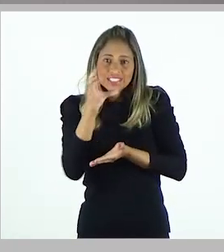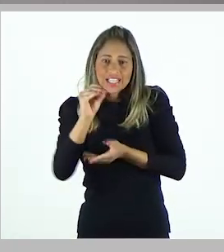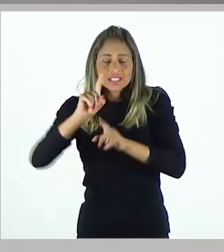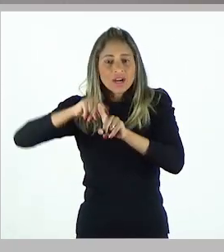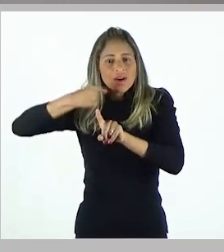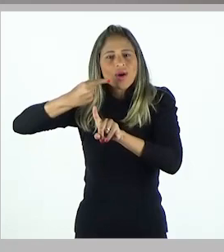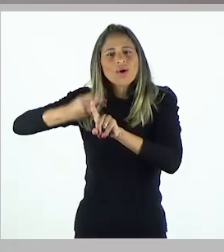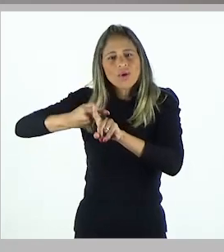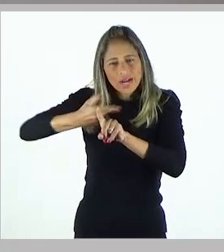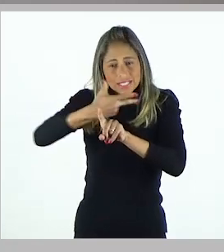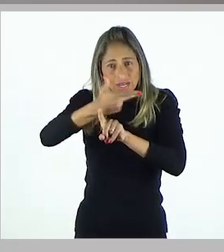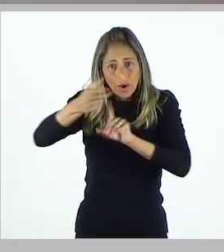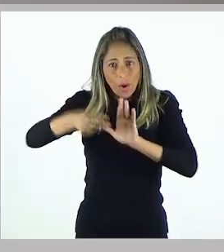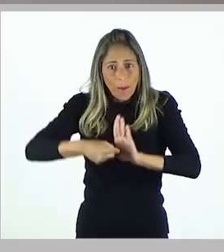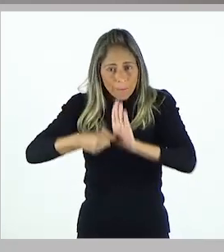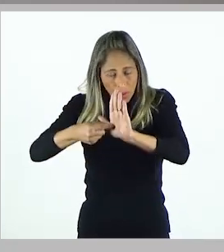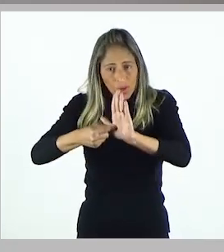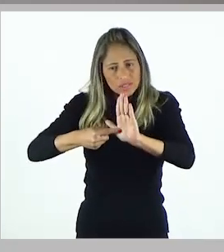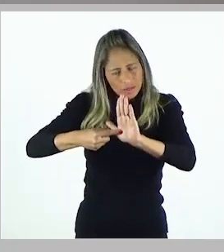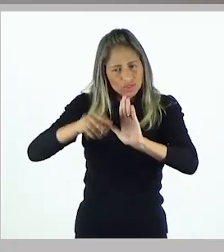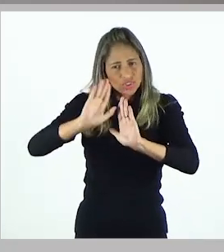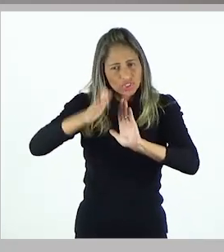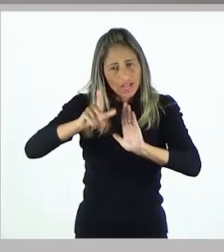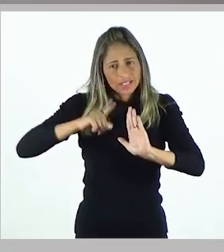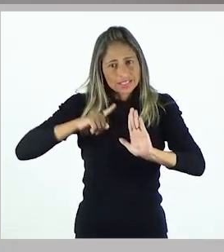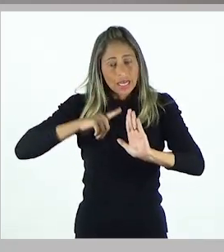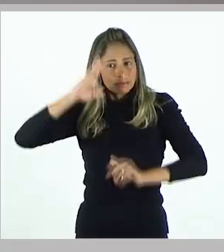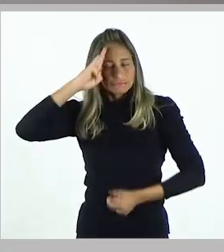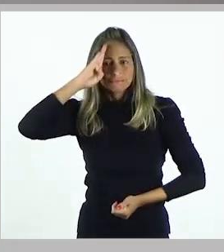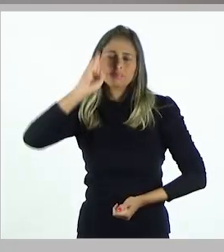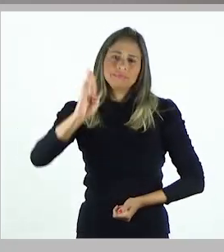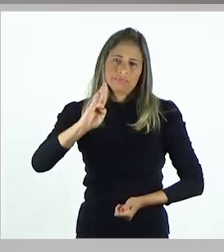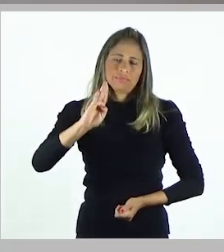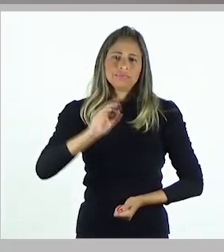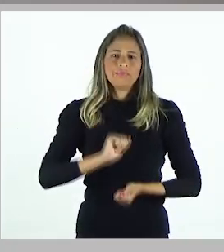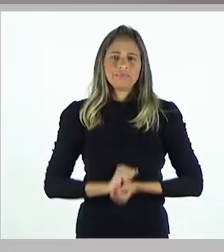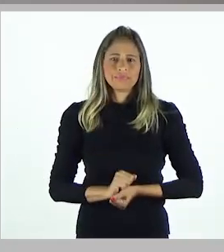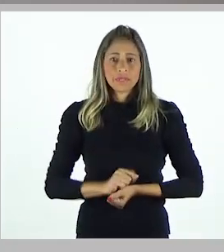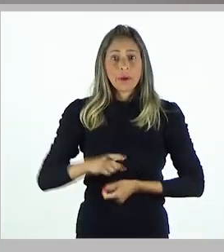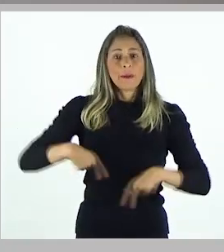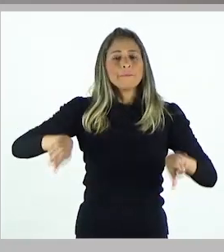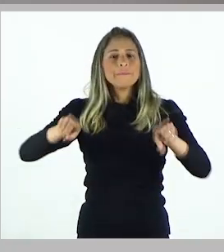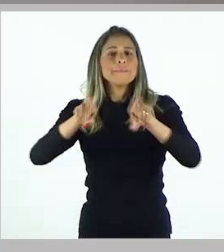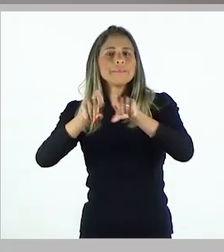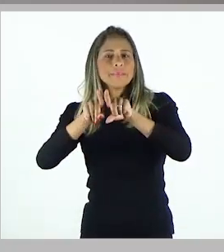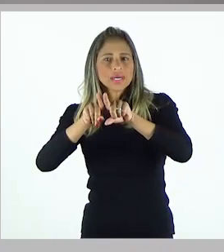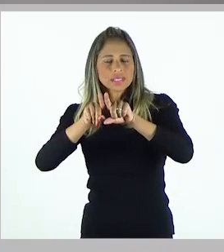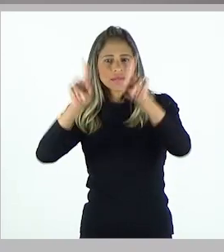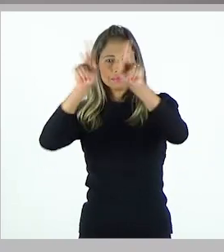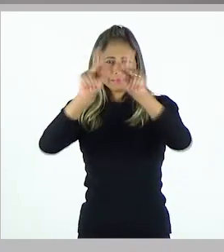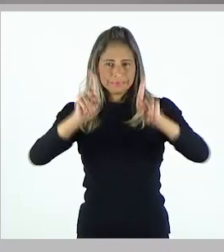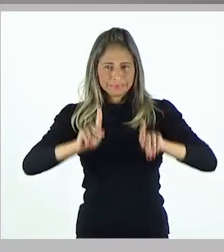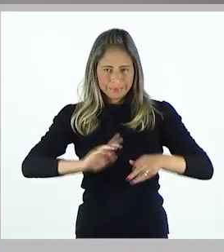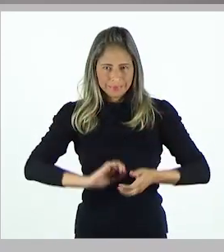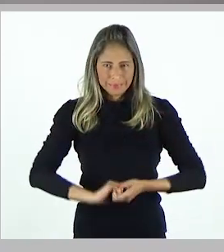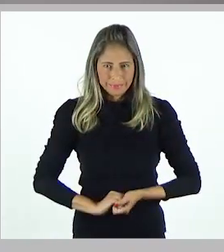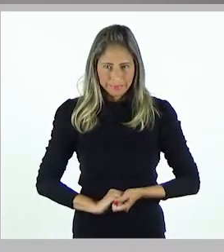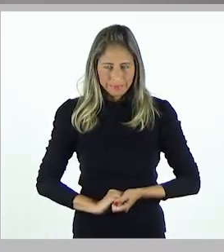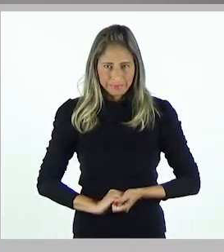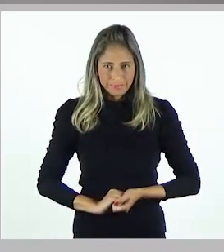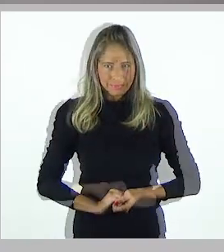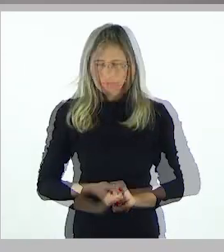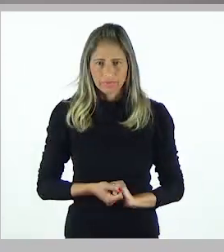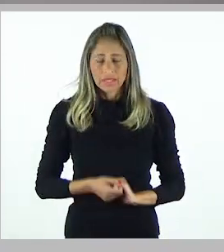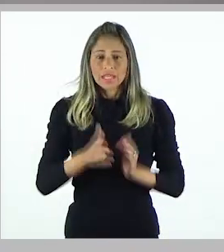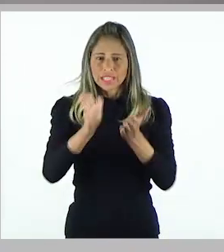que acrescenta a essa abordagem tradicional componentes fundamentais como a parceria e a paz.